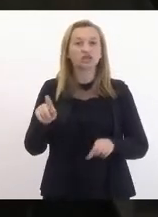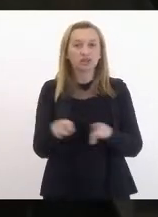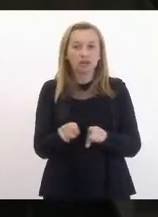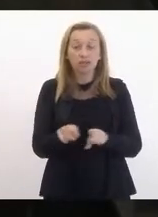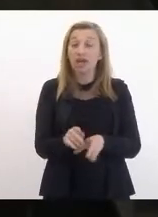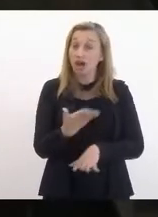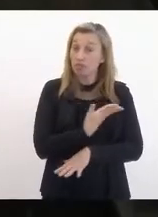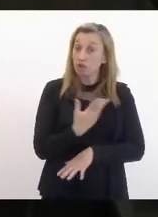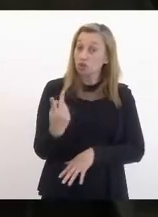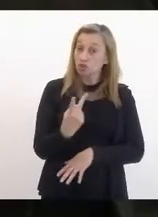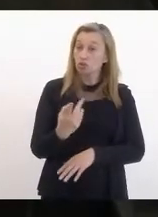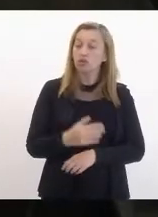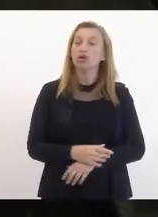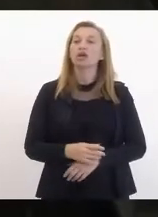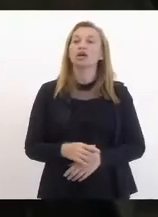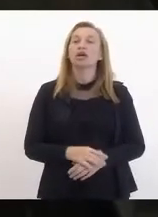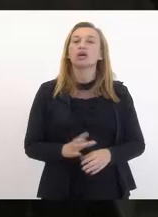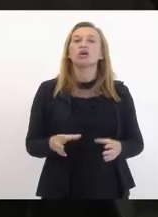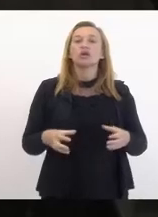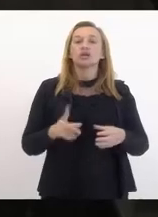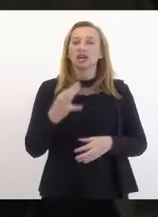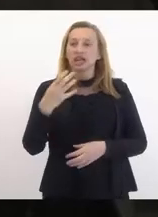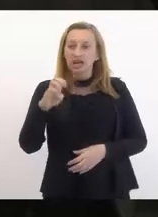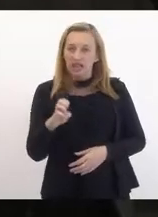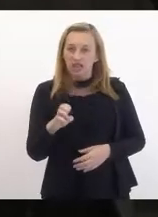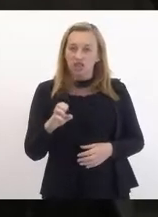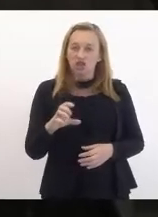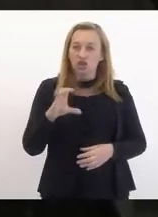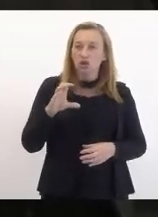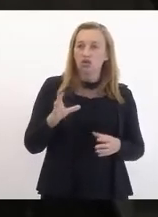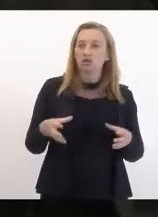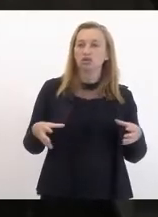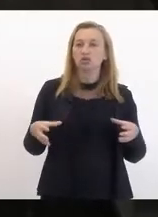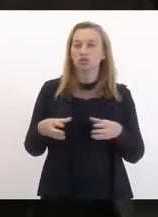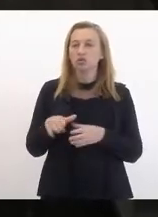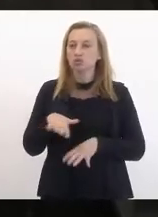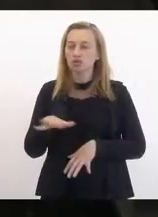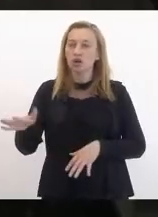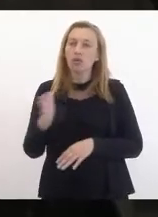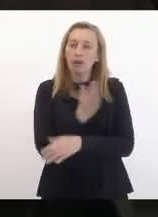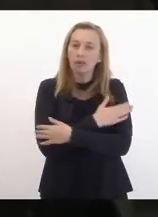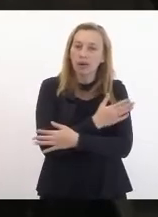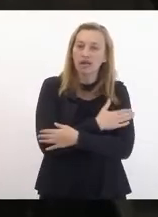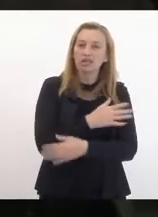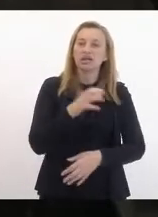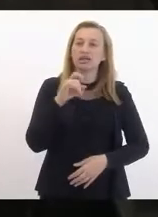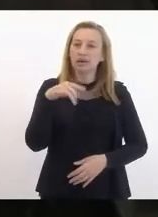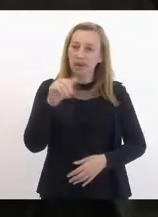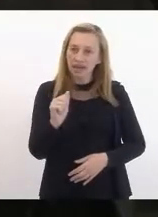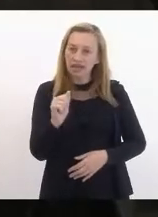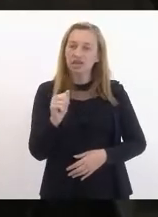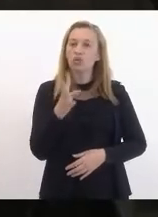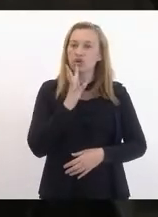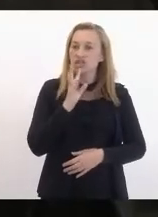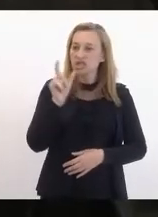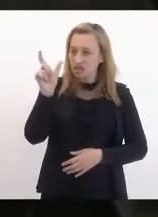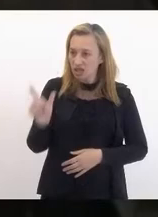meus amigos, o pessoal da creche comunitária, um abraço aqui na Maria, sua diretora, conheciam o